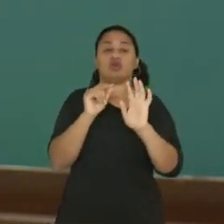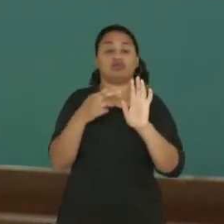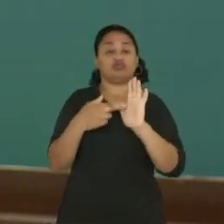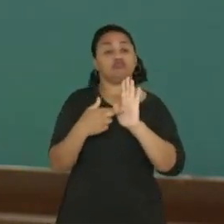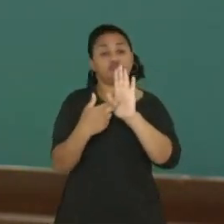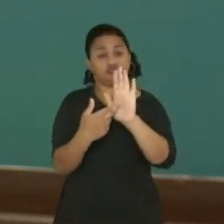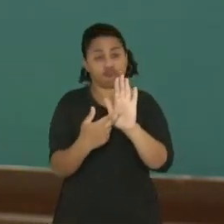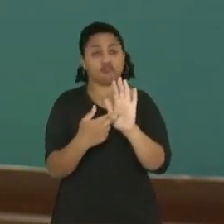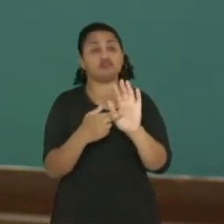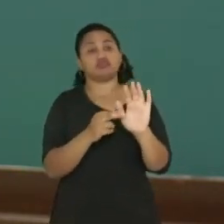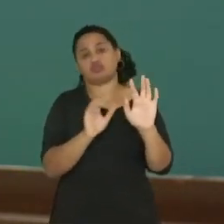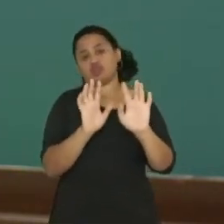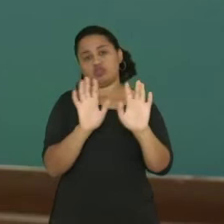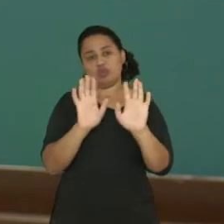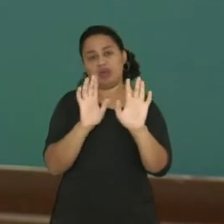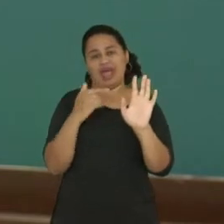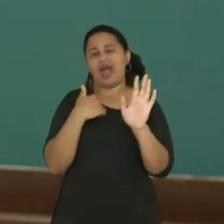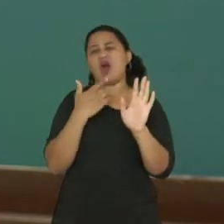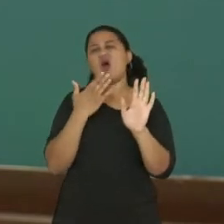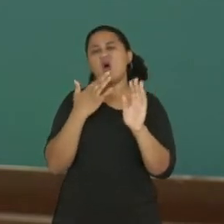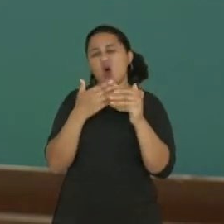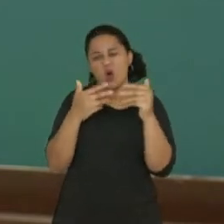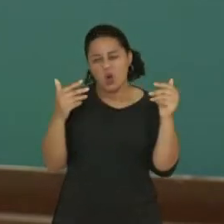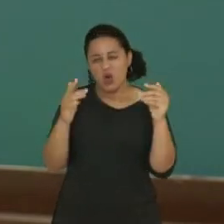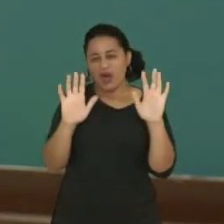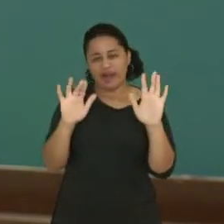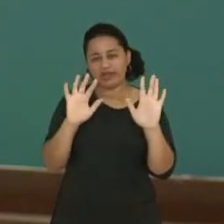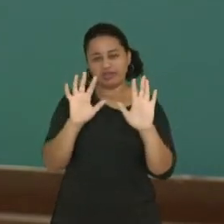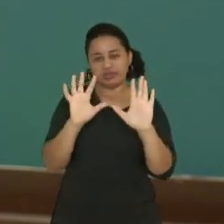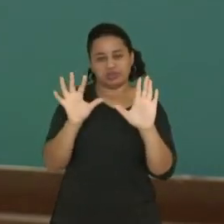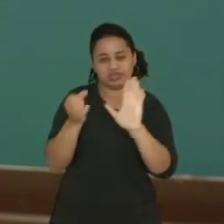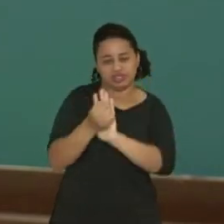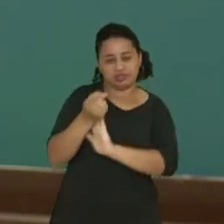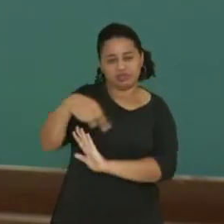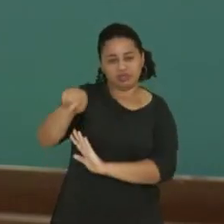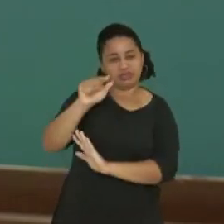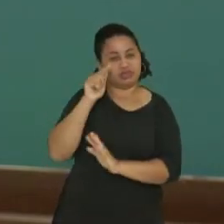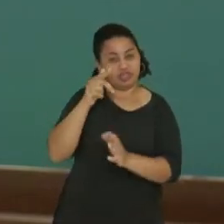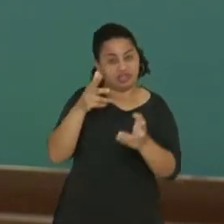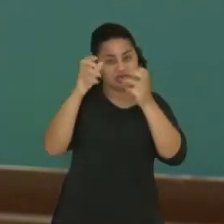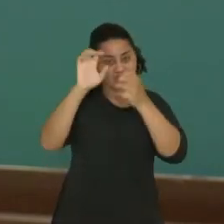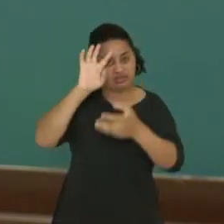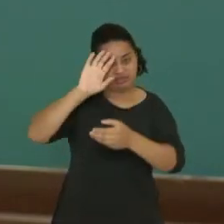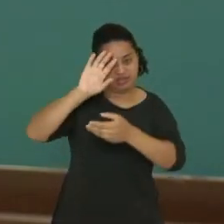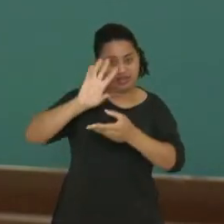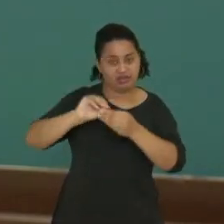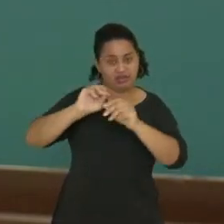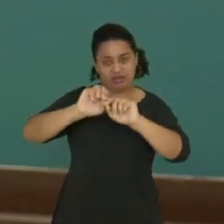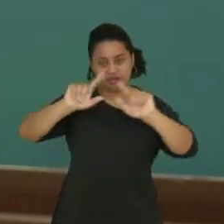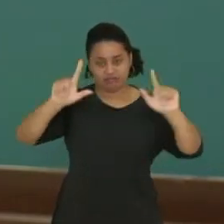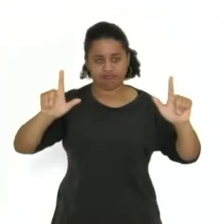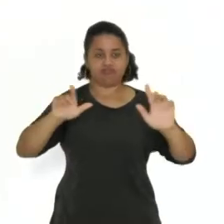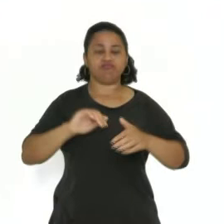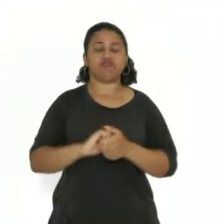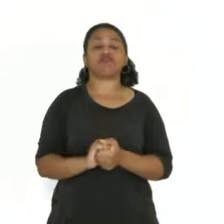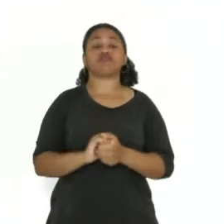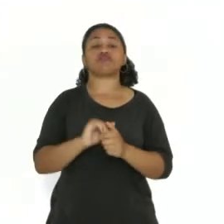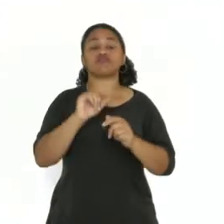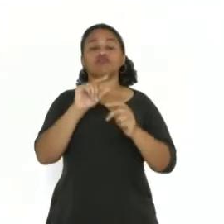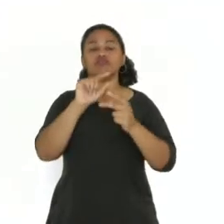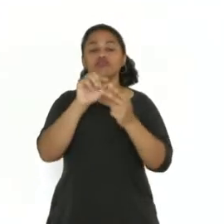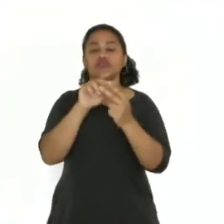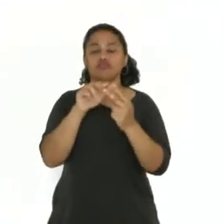representativo, claro, né? Não tem essas cores, é tudo simbólico para que vocês consigam entender. Então nessa parte aqui do